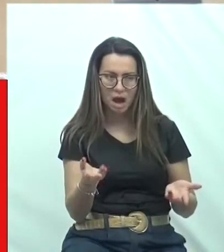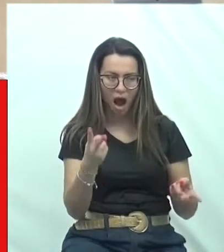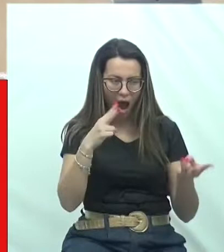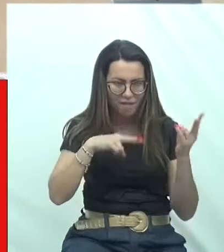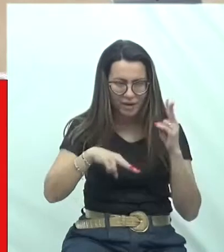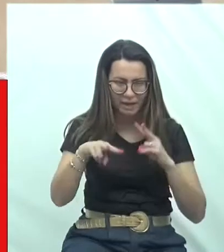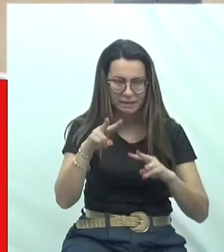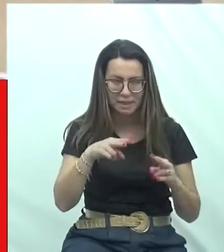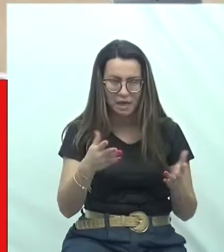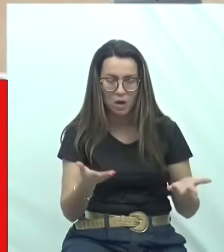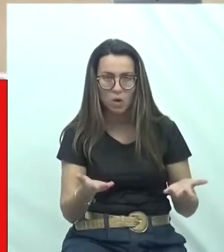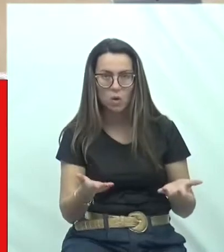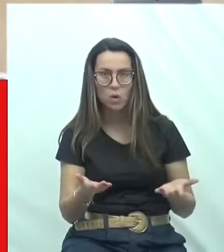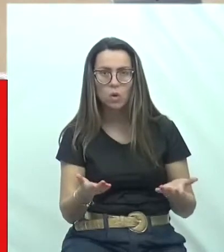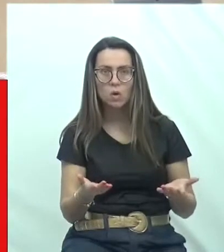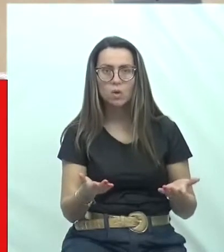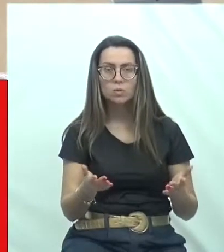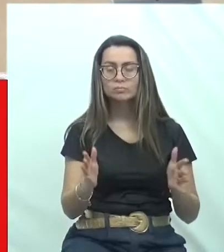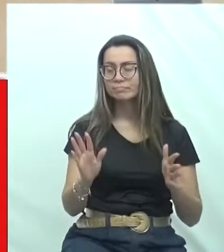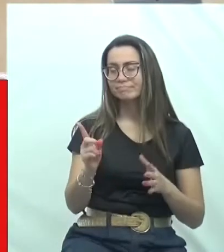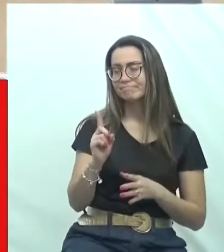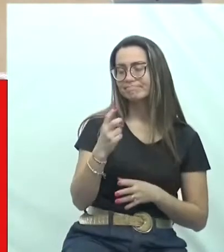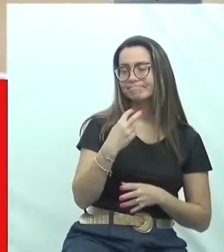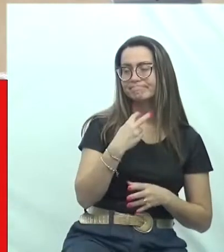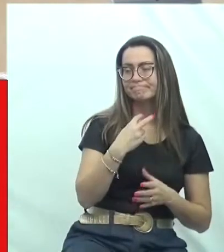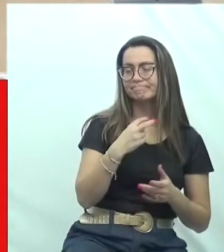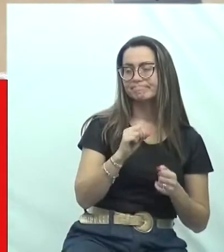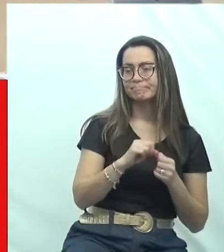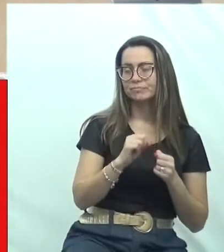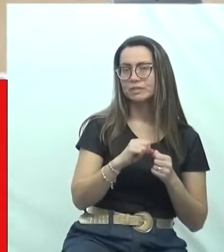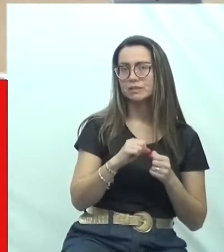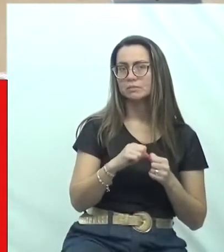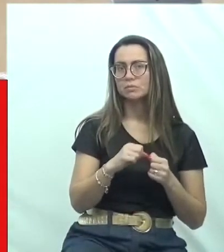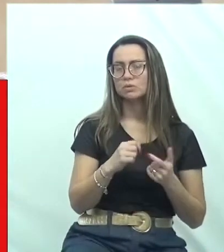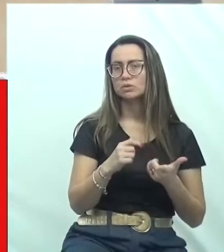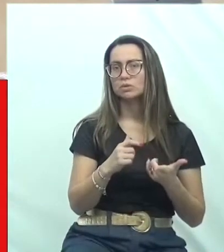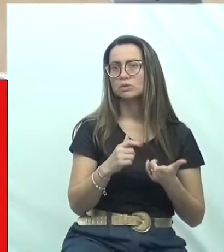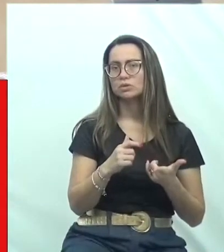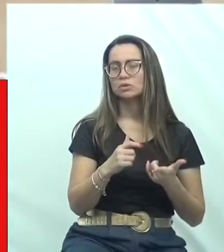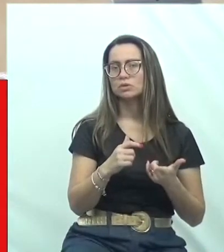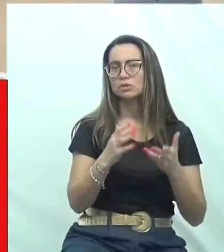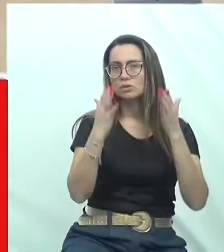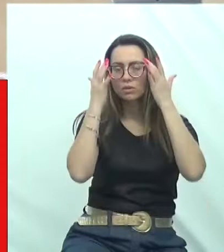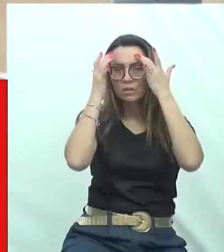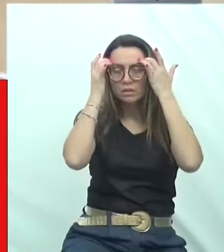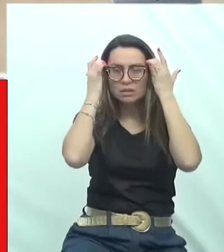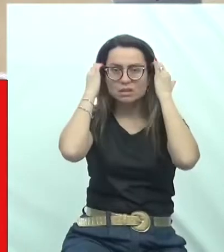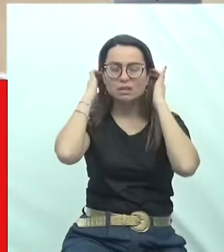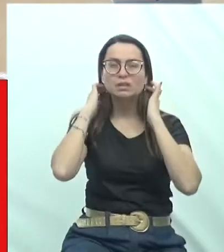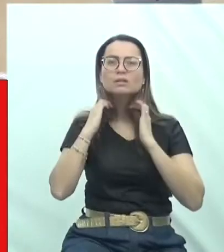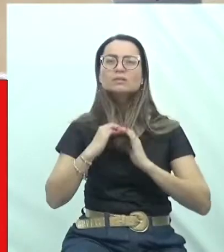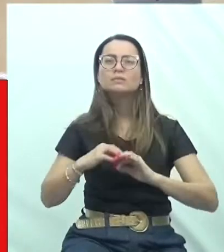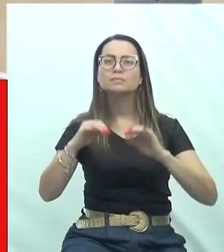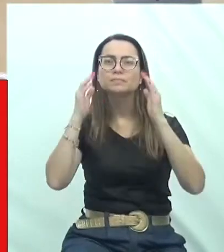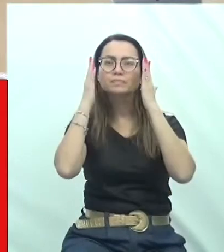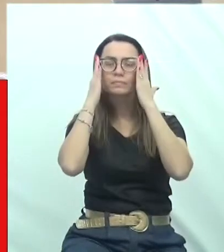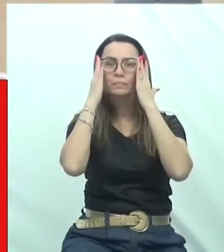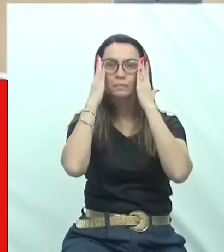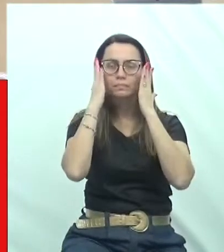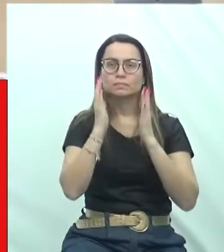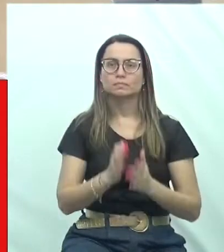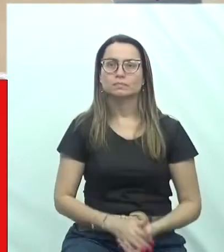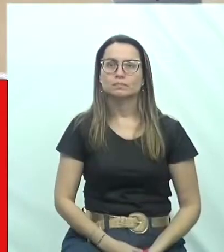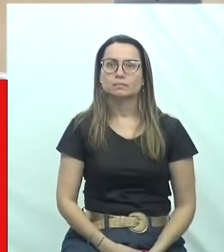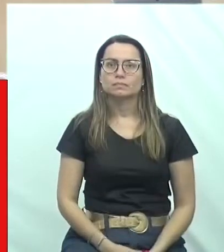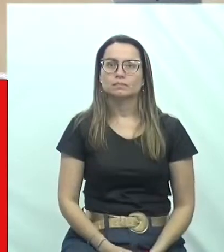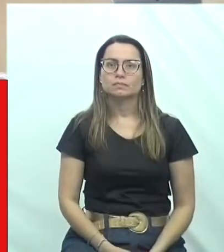porque a gente não pode instalar no nosso cavalete, senão a gente está passível de sanção pela agência reguladora. Ok. Esses boosters eu gostaria de acompanhar a